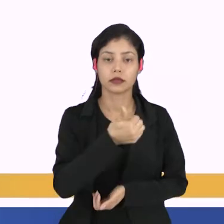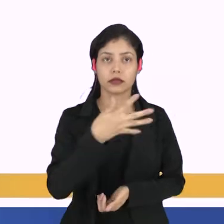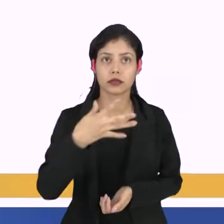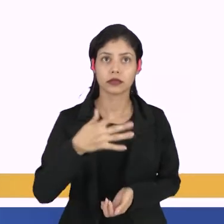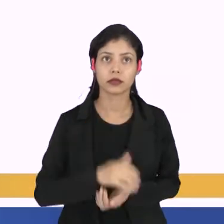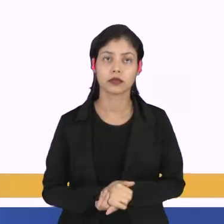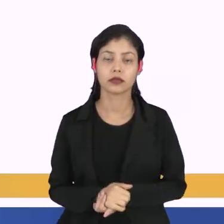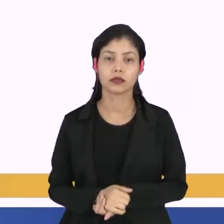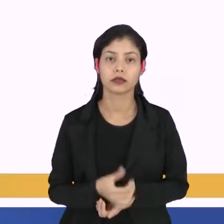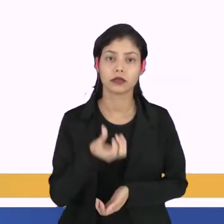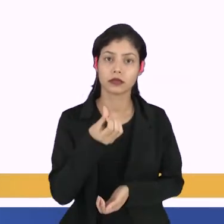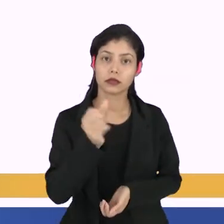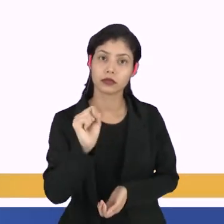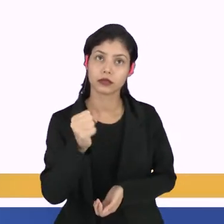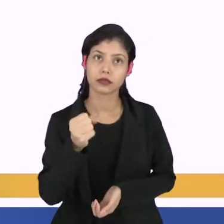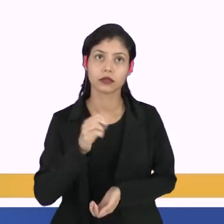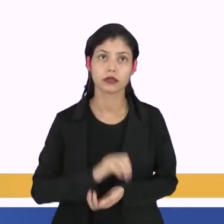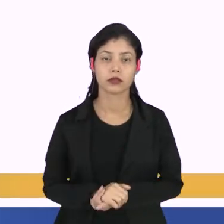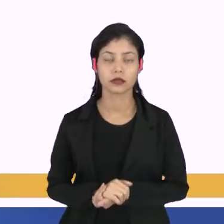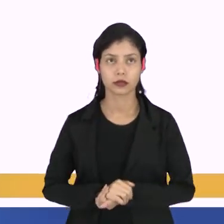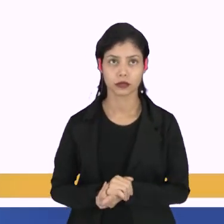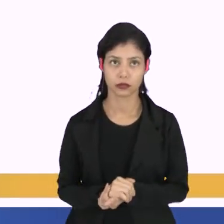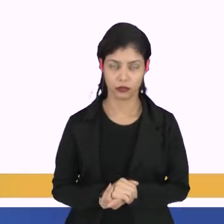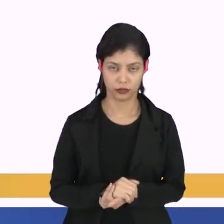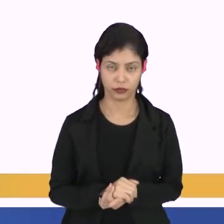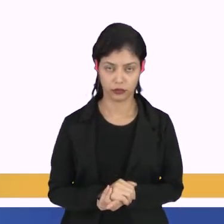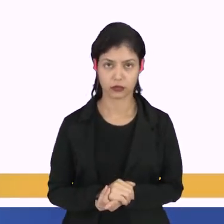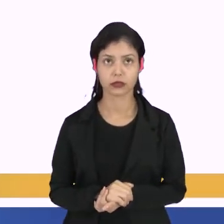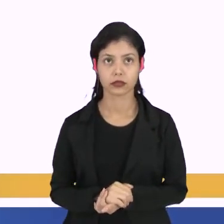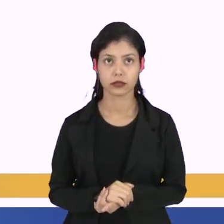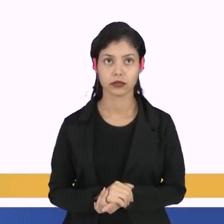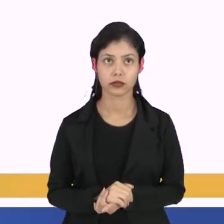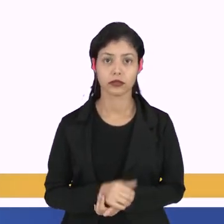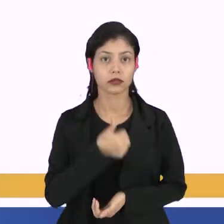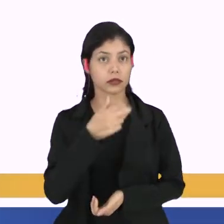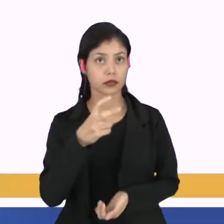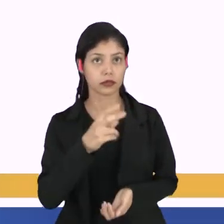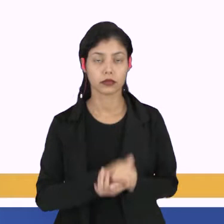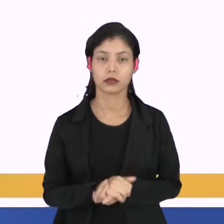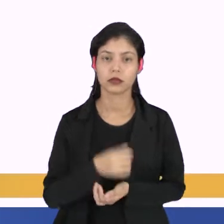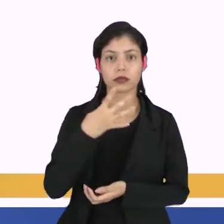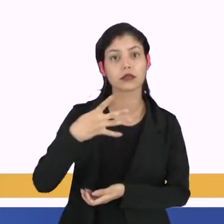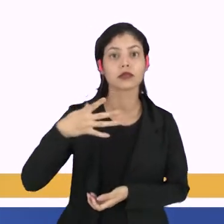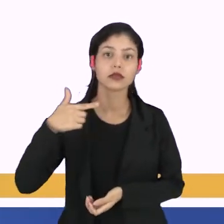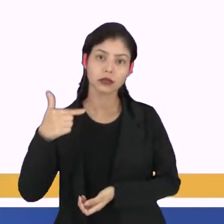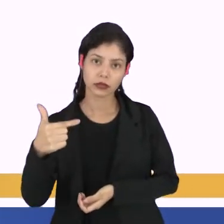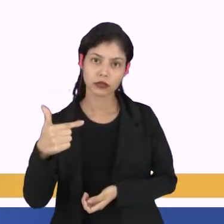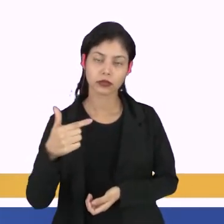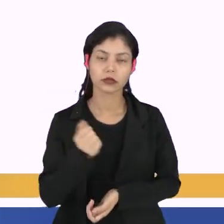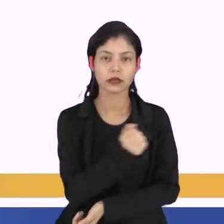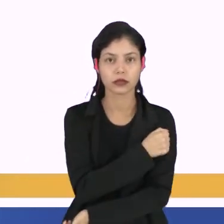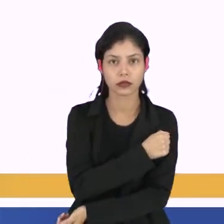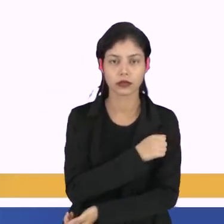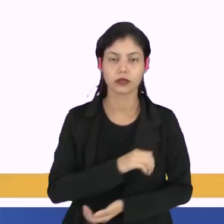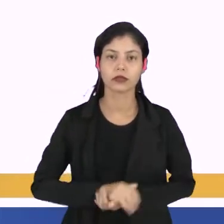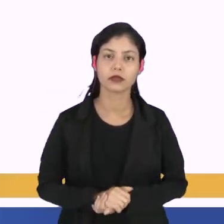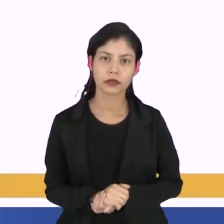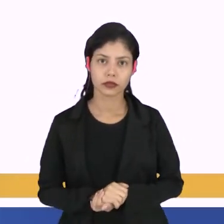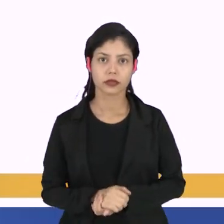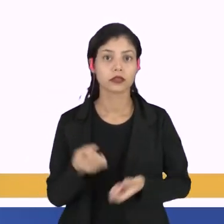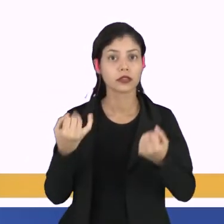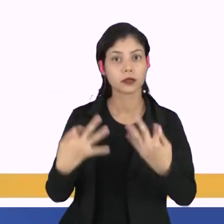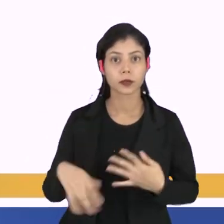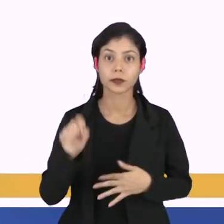Com 14 anos de idade, 68 alunos. E com 15 anos, 42. Isso